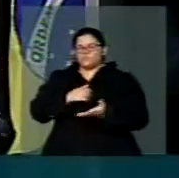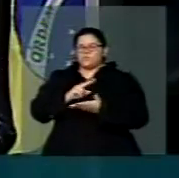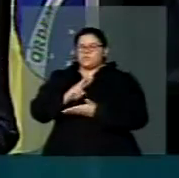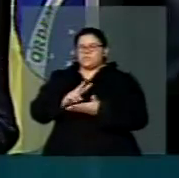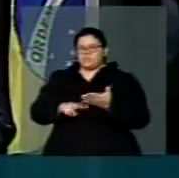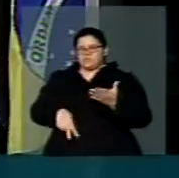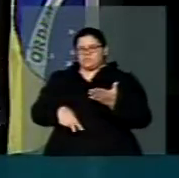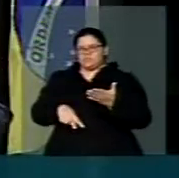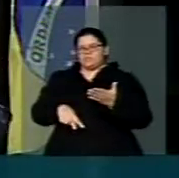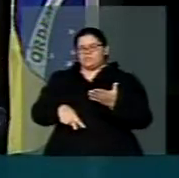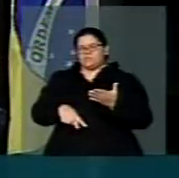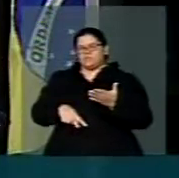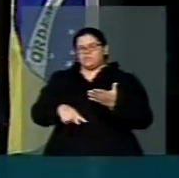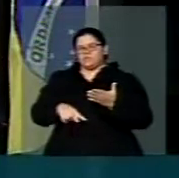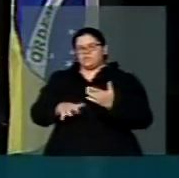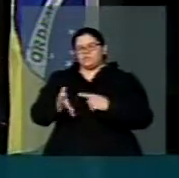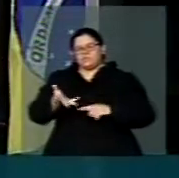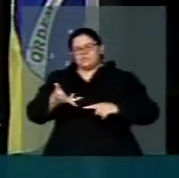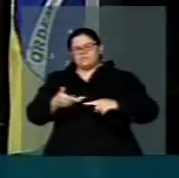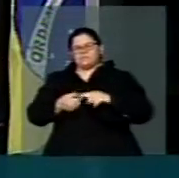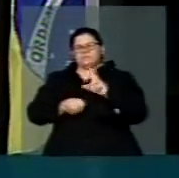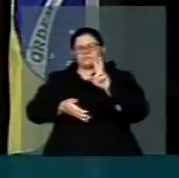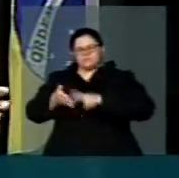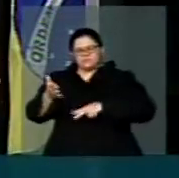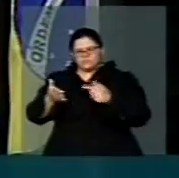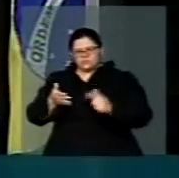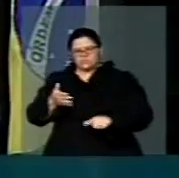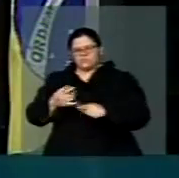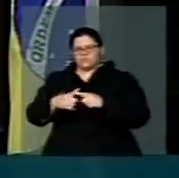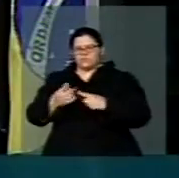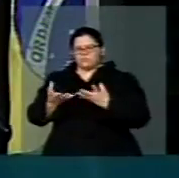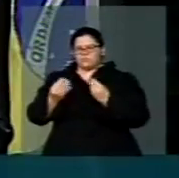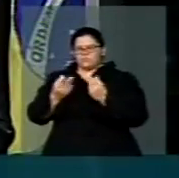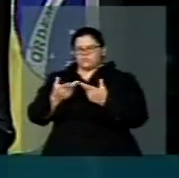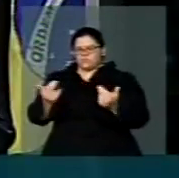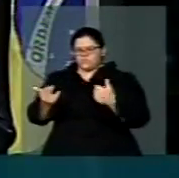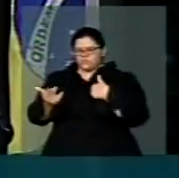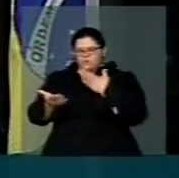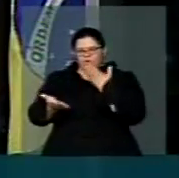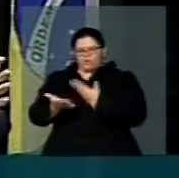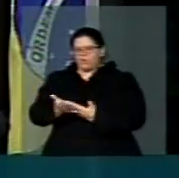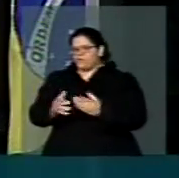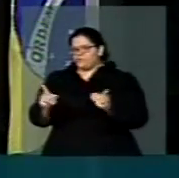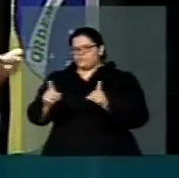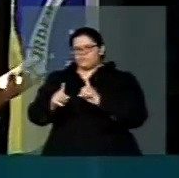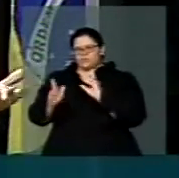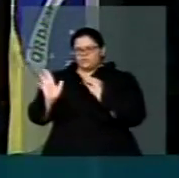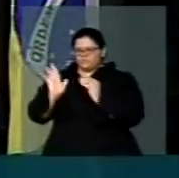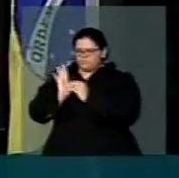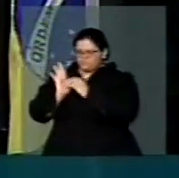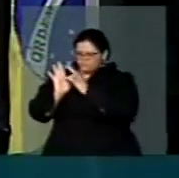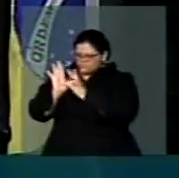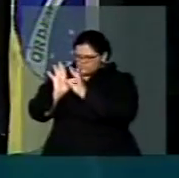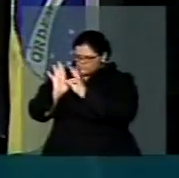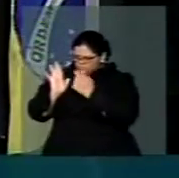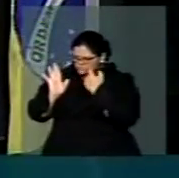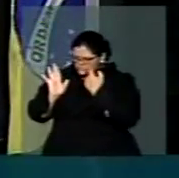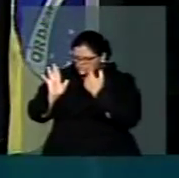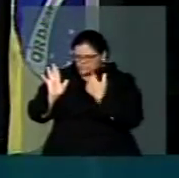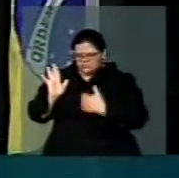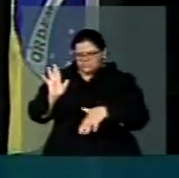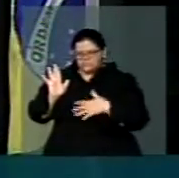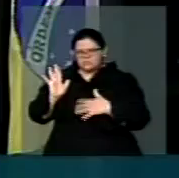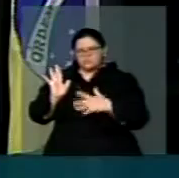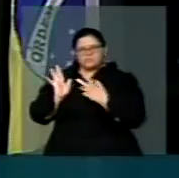reler para crer em muitas das coisas que ali estavam. Provavelmente muitos dos senhores devem